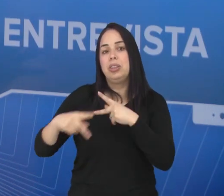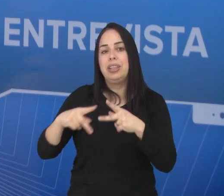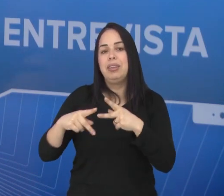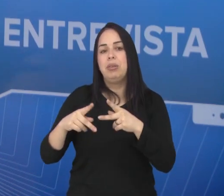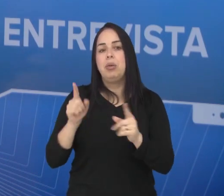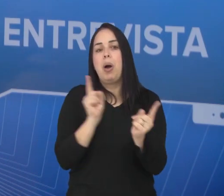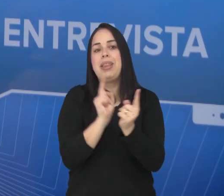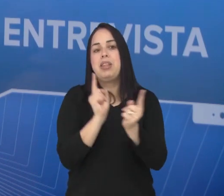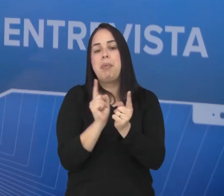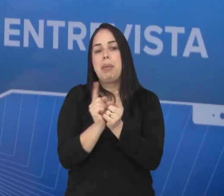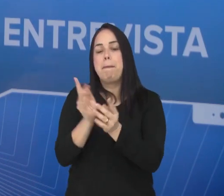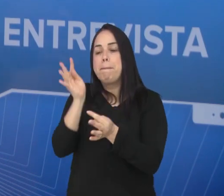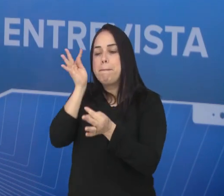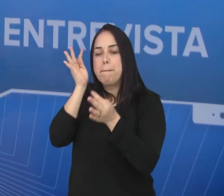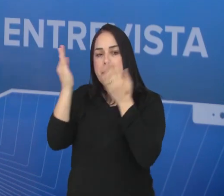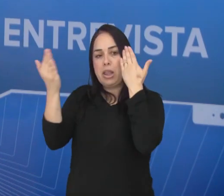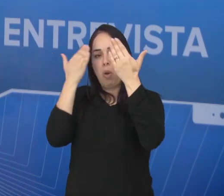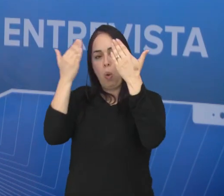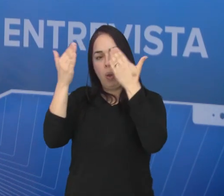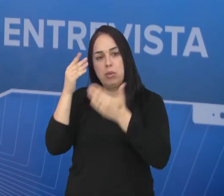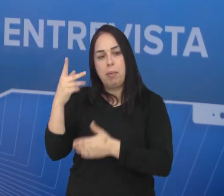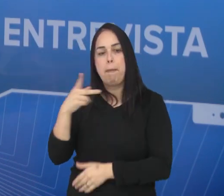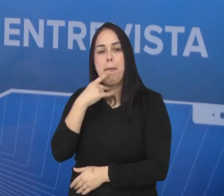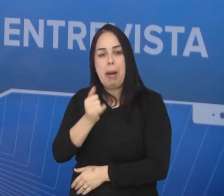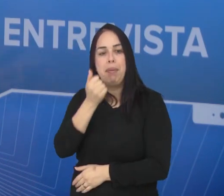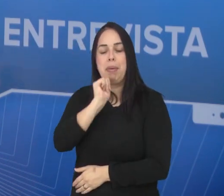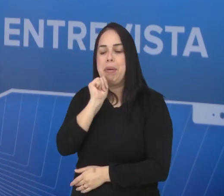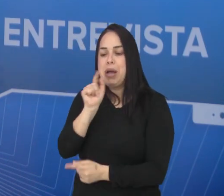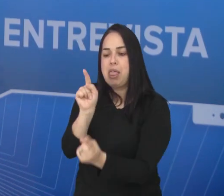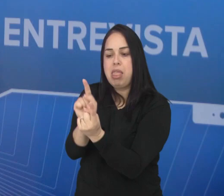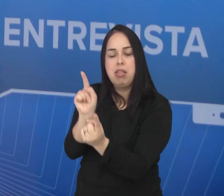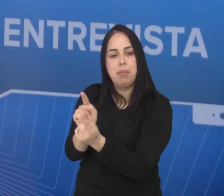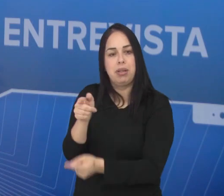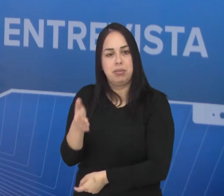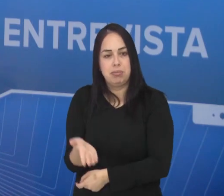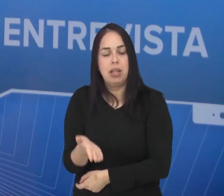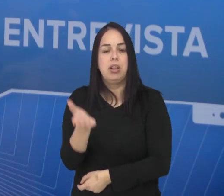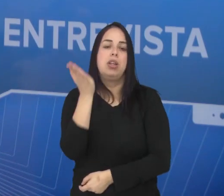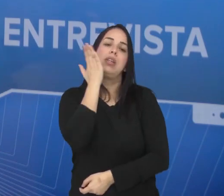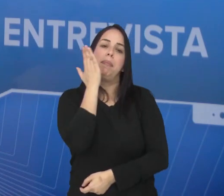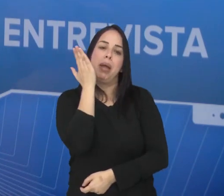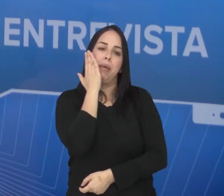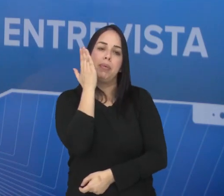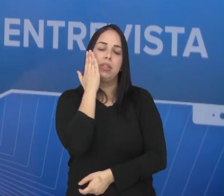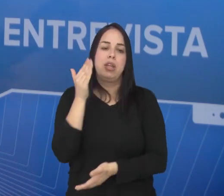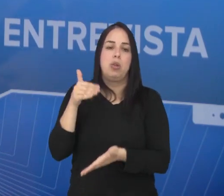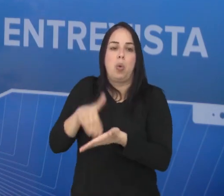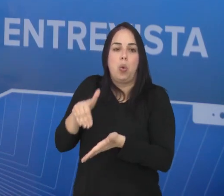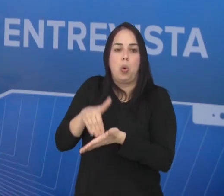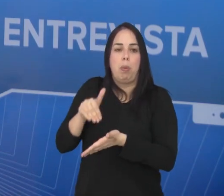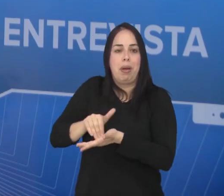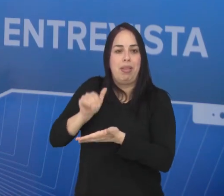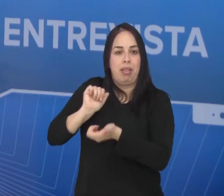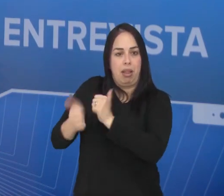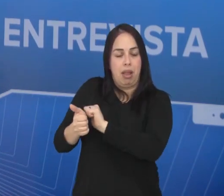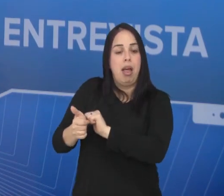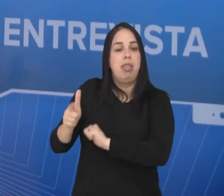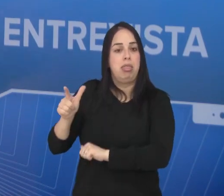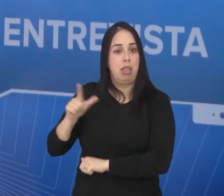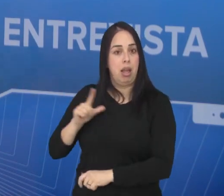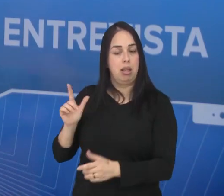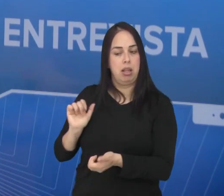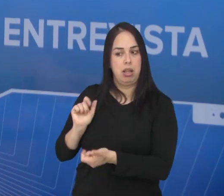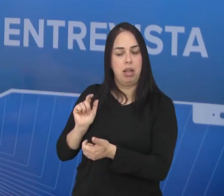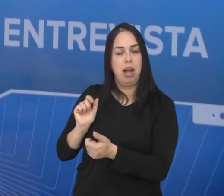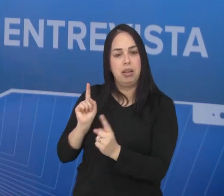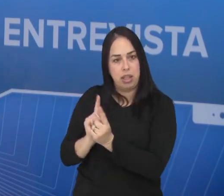atendimento, né, psicológico para os pais, né? Já é uma lei, a gente sabe que um grupo da Secretaria de Esportes